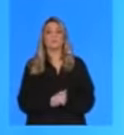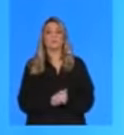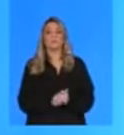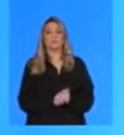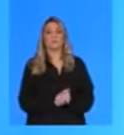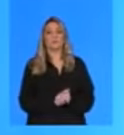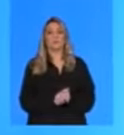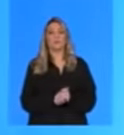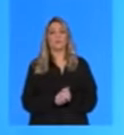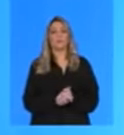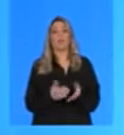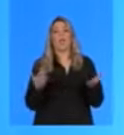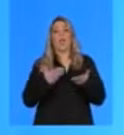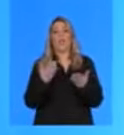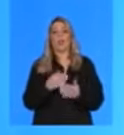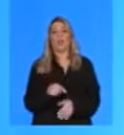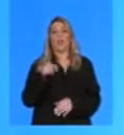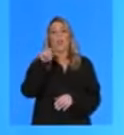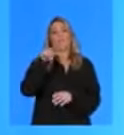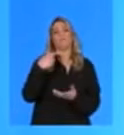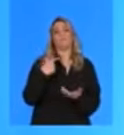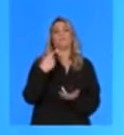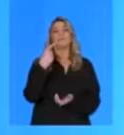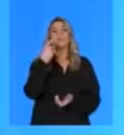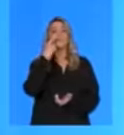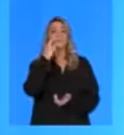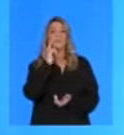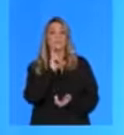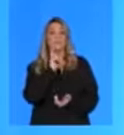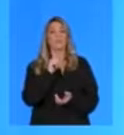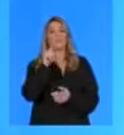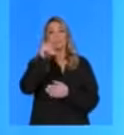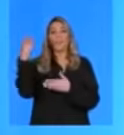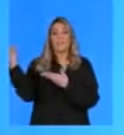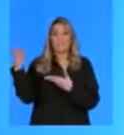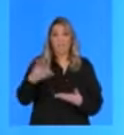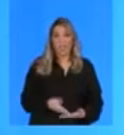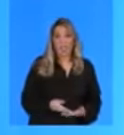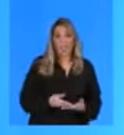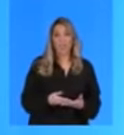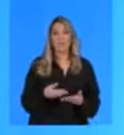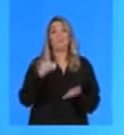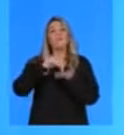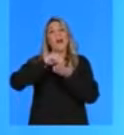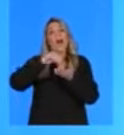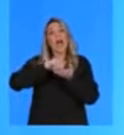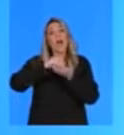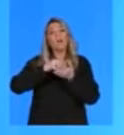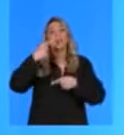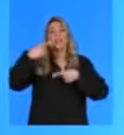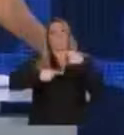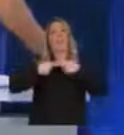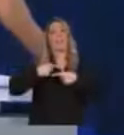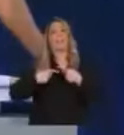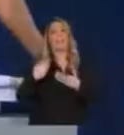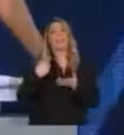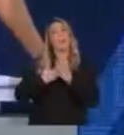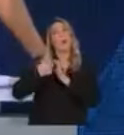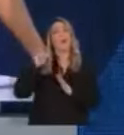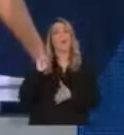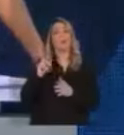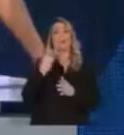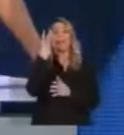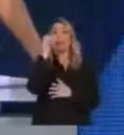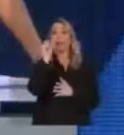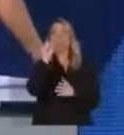companheiro freixo que eu Saúdo a sua vinda ao debate fez muita falta no primeiro debate pergunta de Crivela para Marcelo freixo o senhor tem